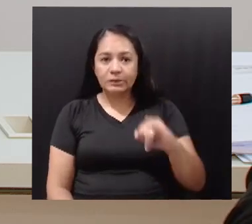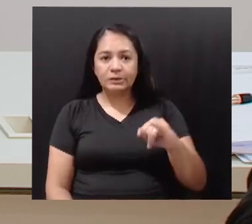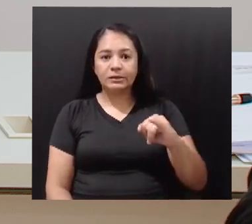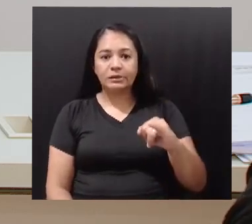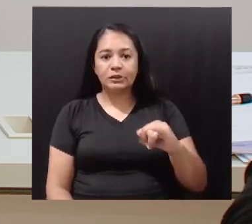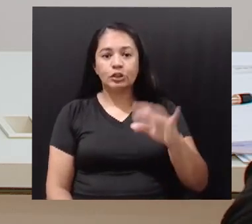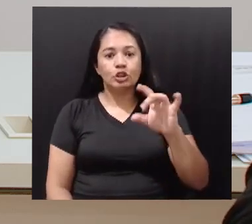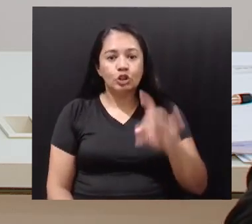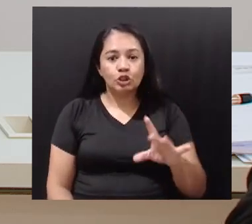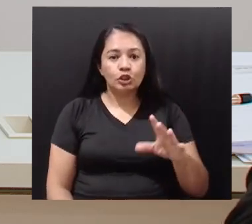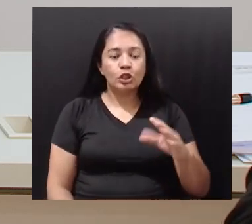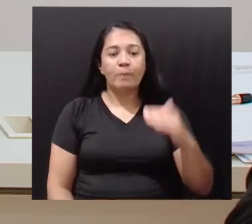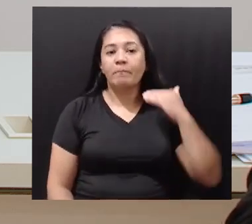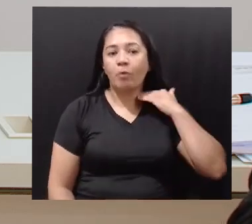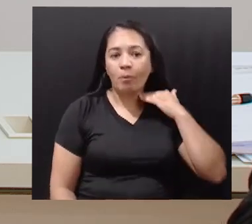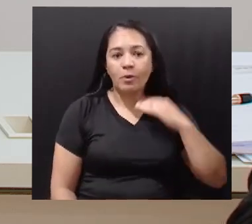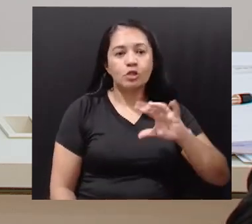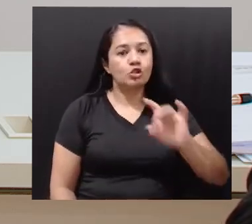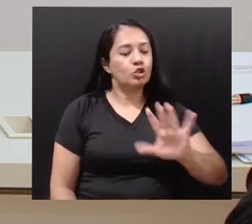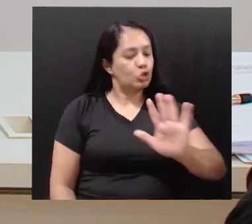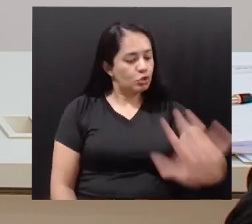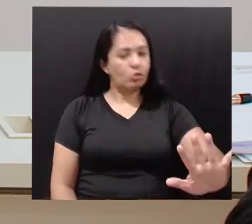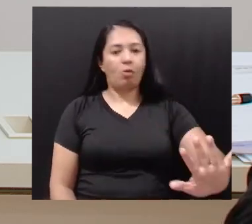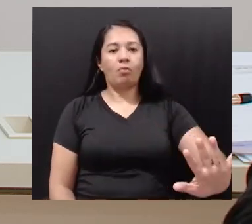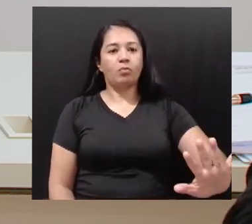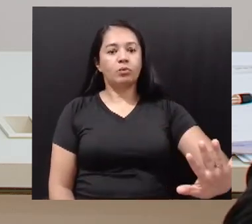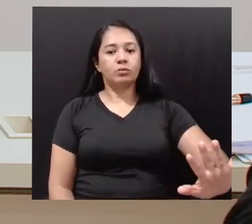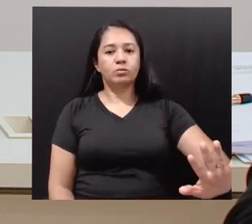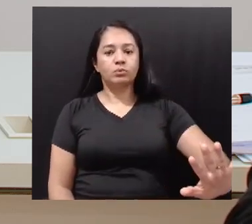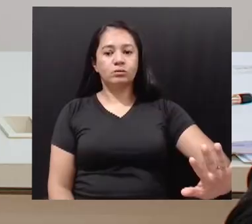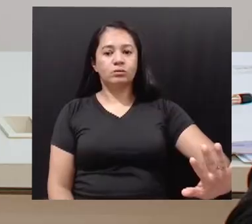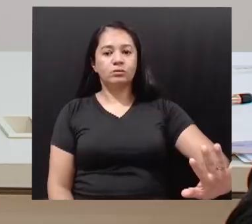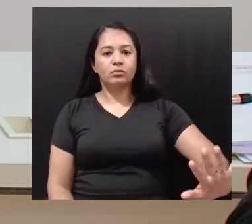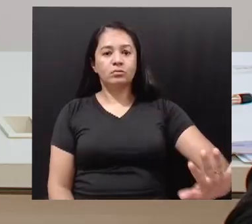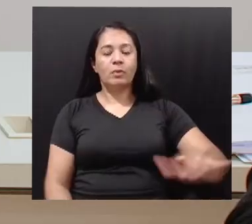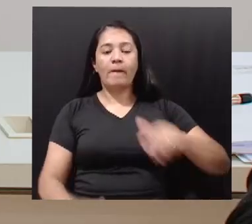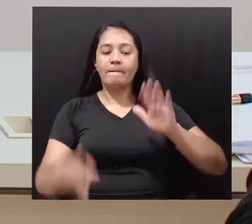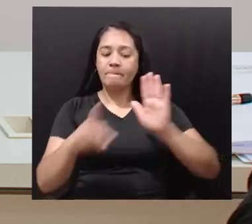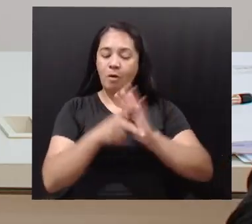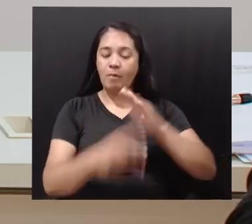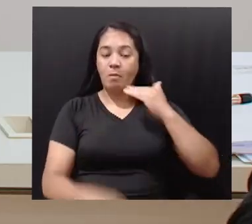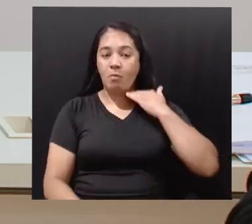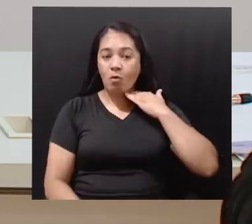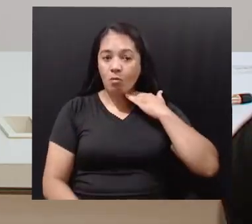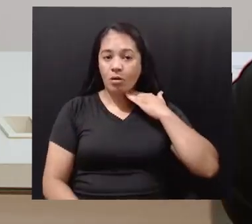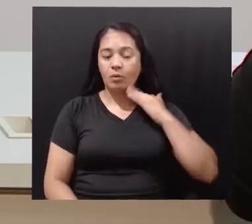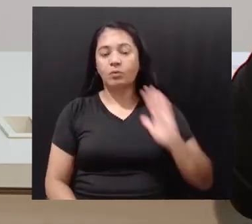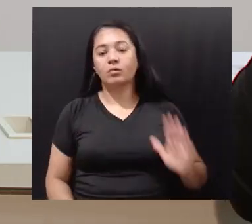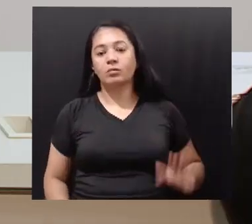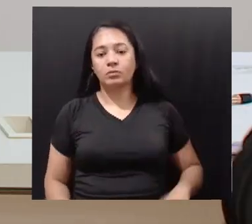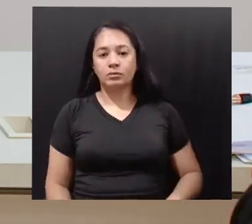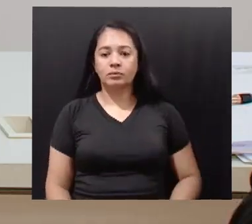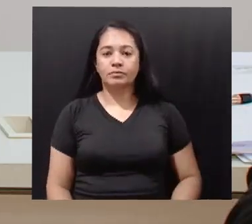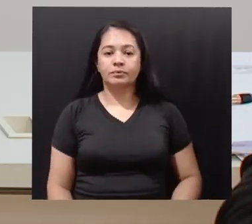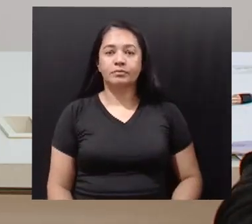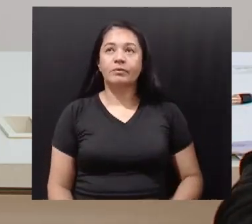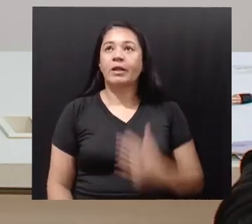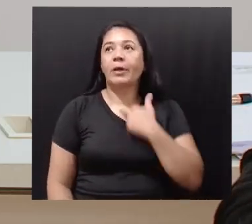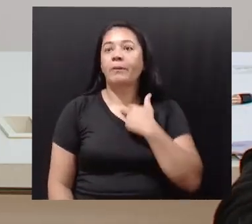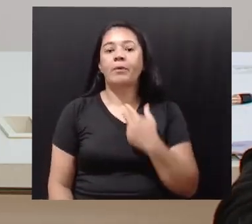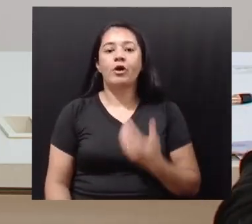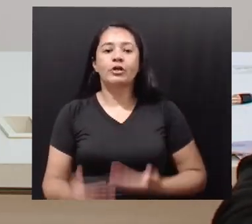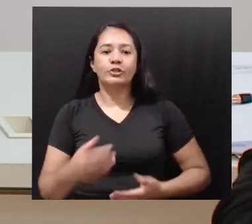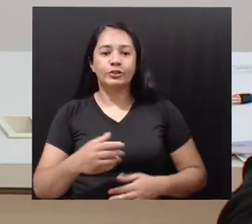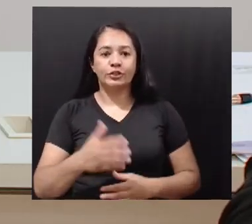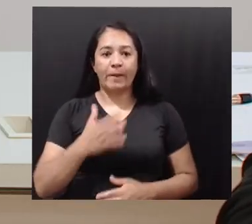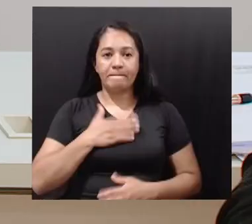conta, ele tem que usar aquela atividade para as atividades bancárias relacionadas à minha conta. Ele não pode compartilhar os meus dados